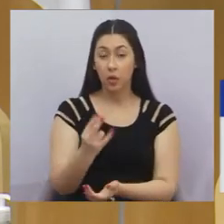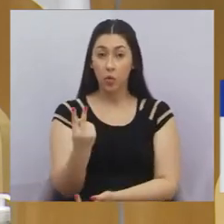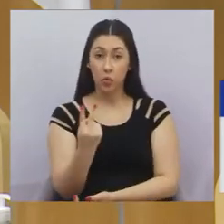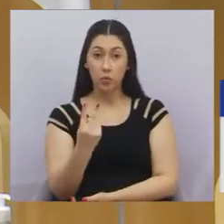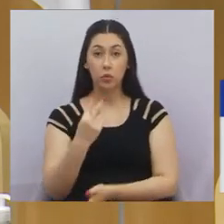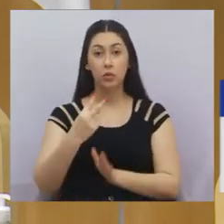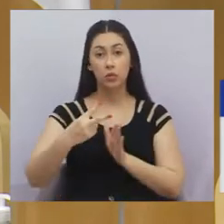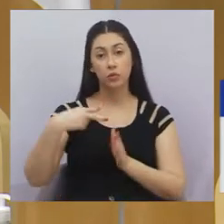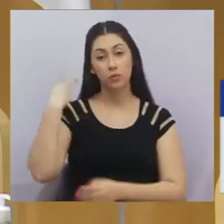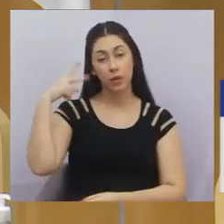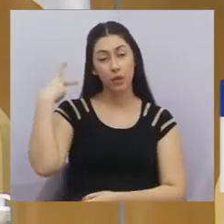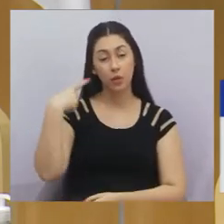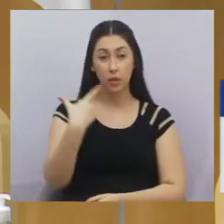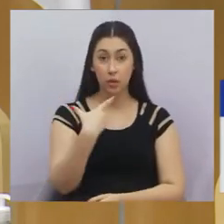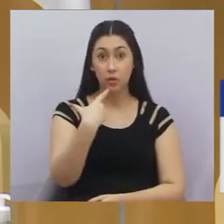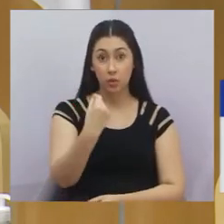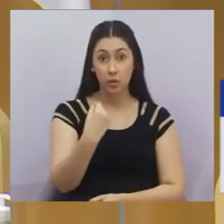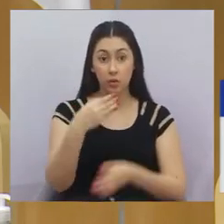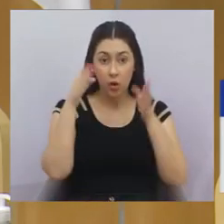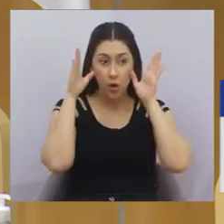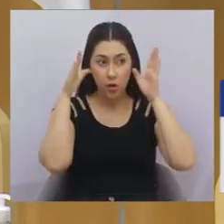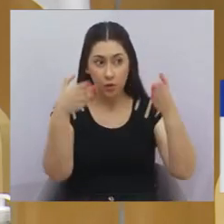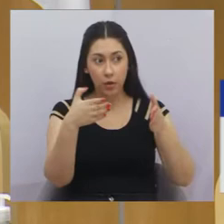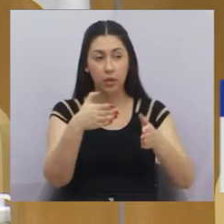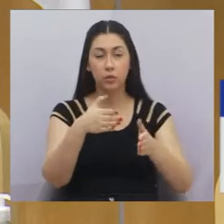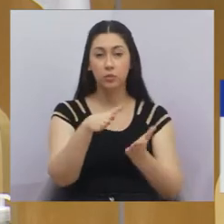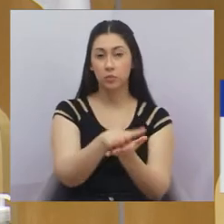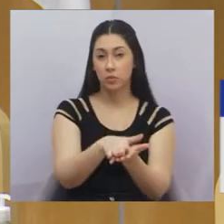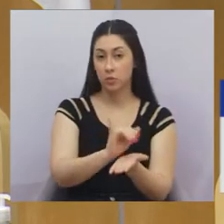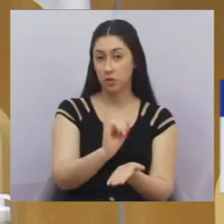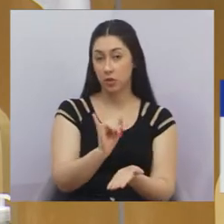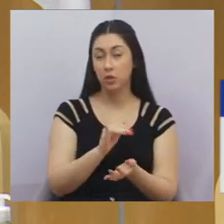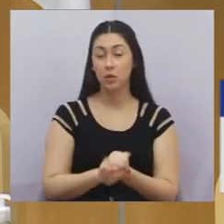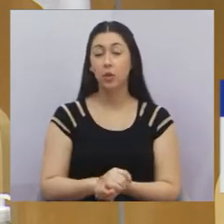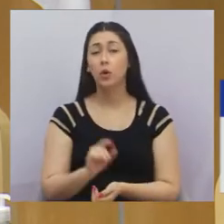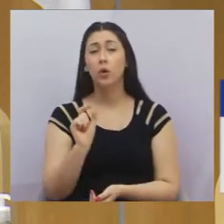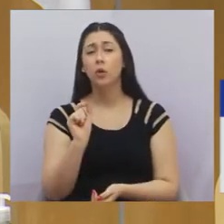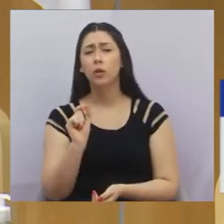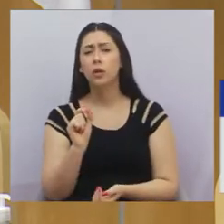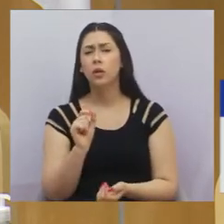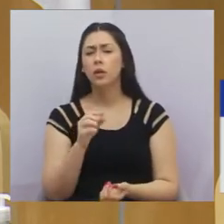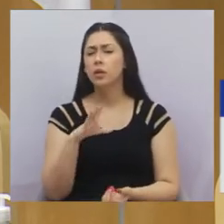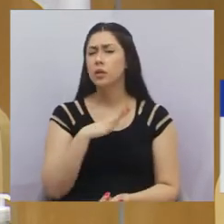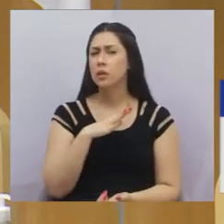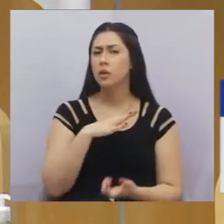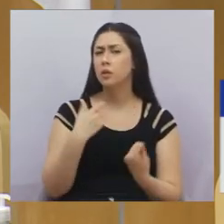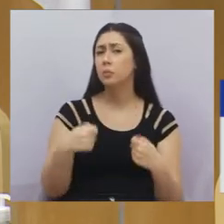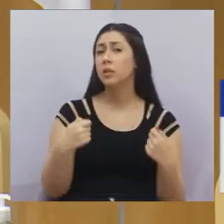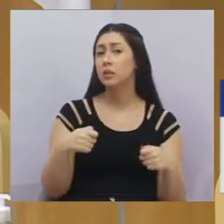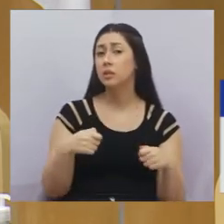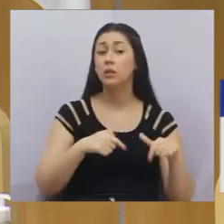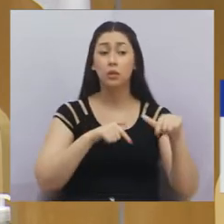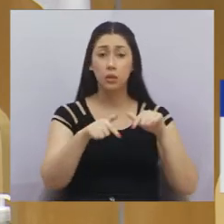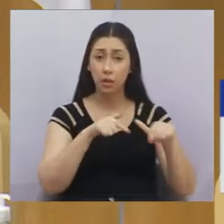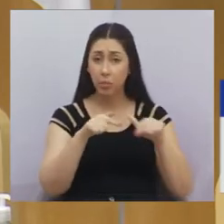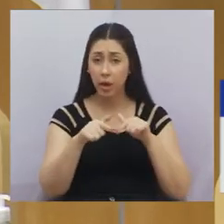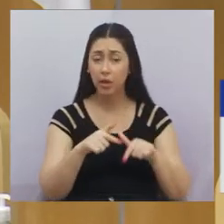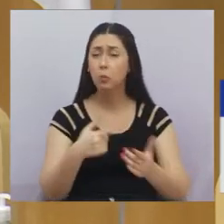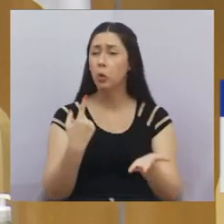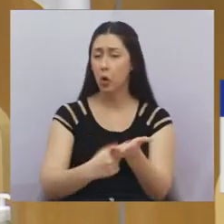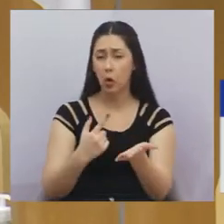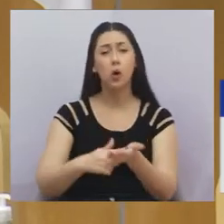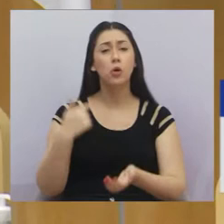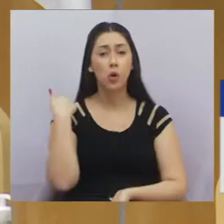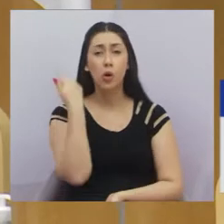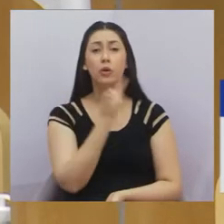vereadores eleitos que olham Jacareí. O que Jacareí necessita de geração de emprego? Conte com